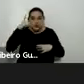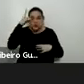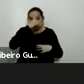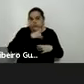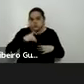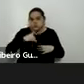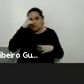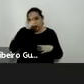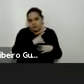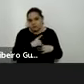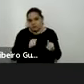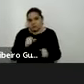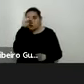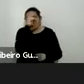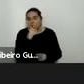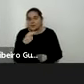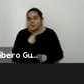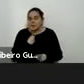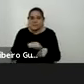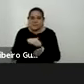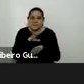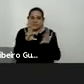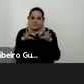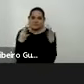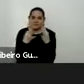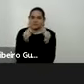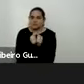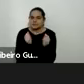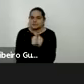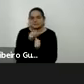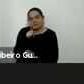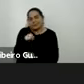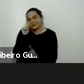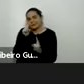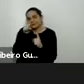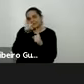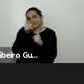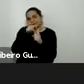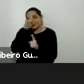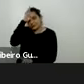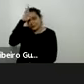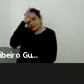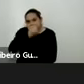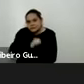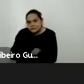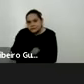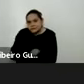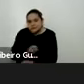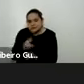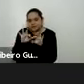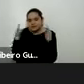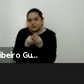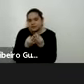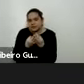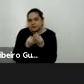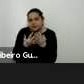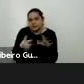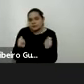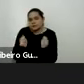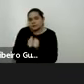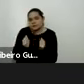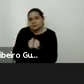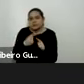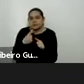famílias, né? Essa é a intenção desse governo. O governo quer afastar o quanto mais o trabalhador da família para poder ser o tutor